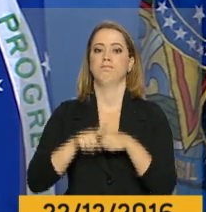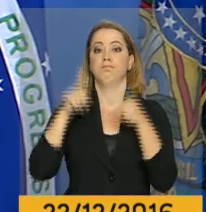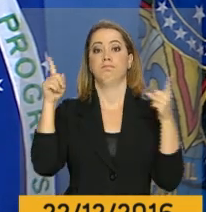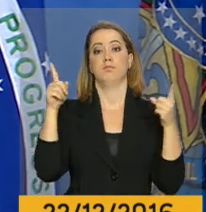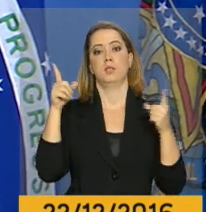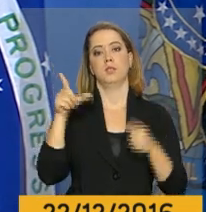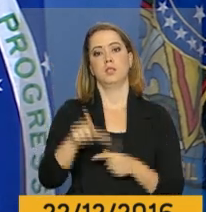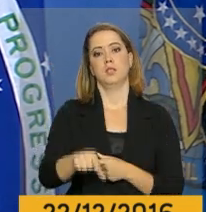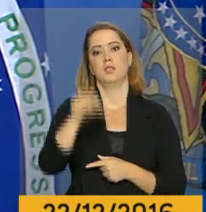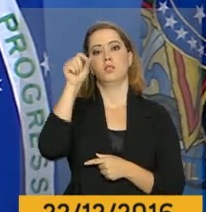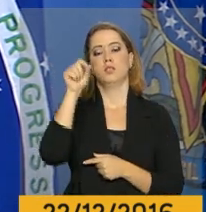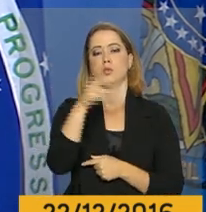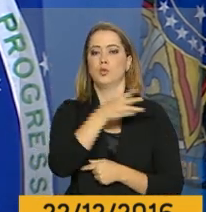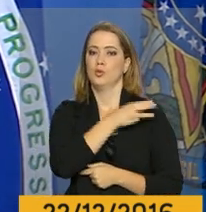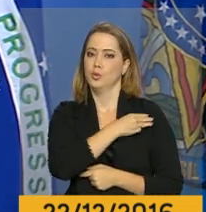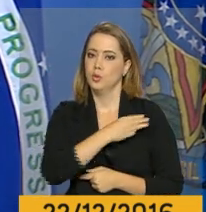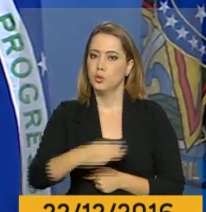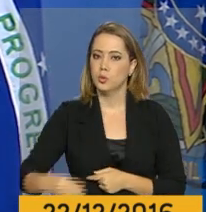escolhido o Ronaldo Nogueira